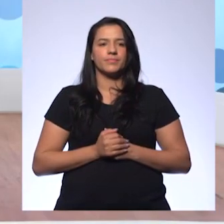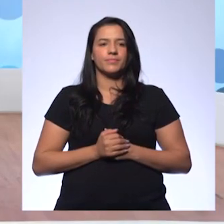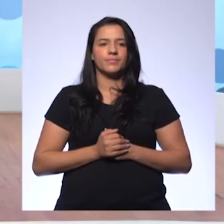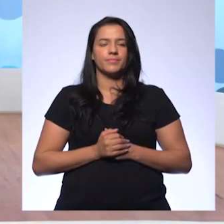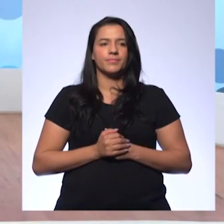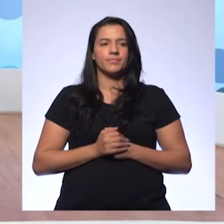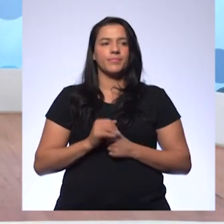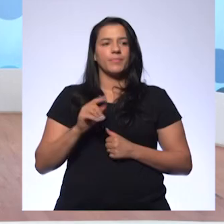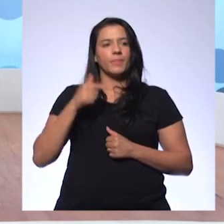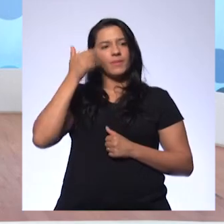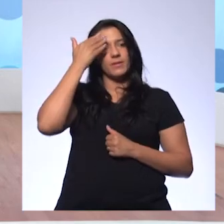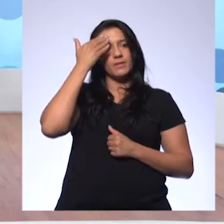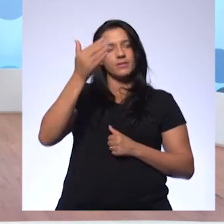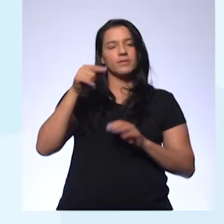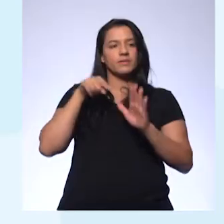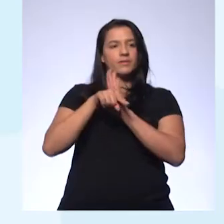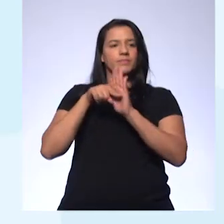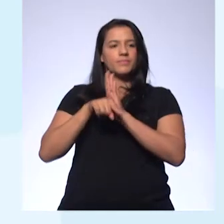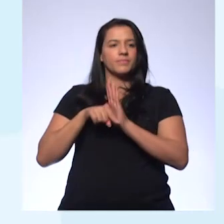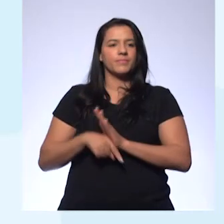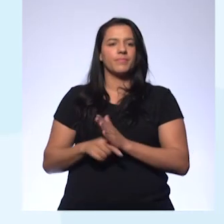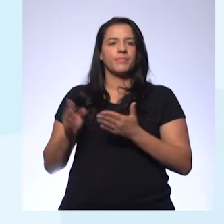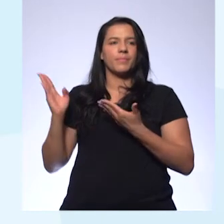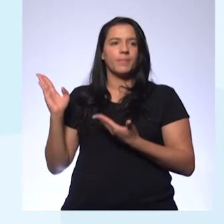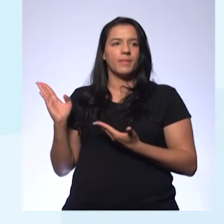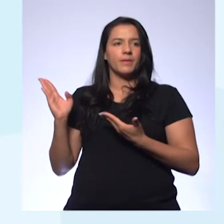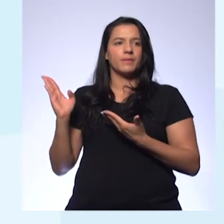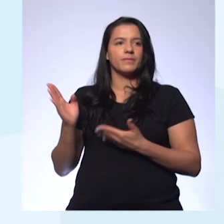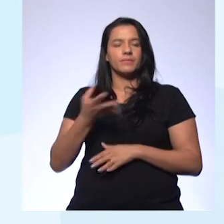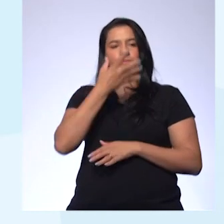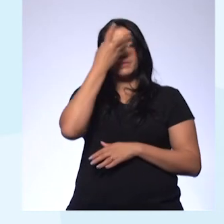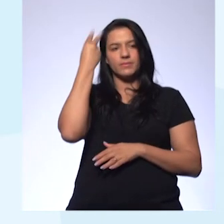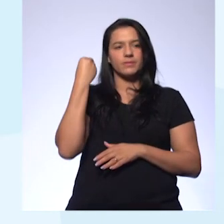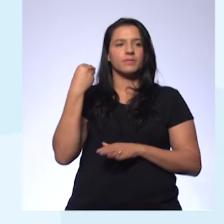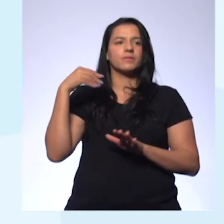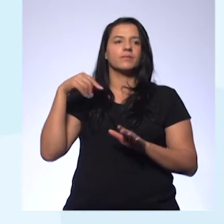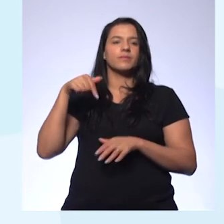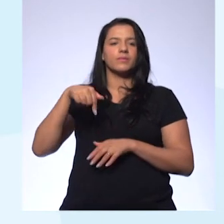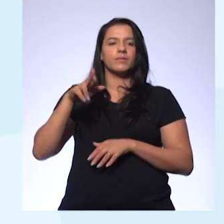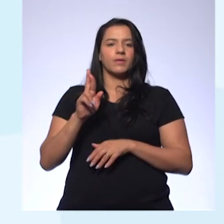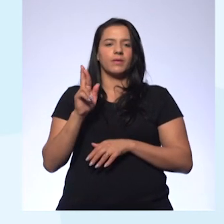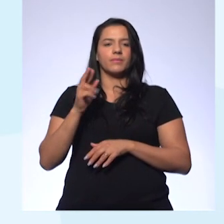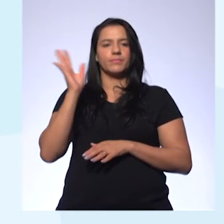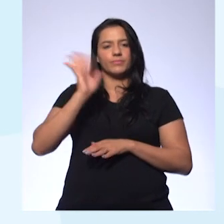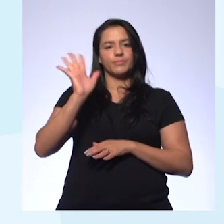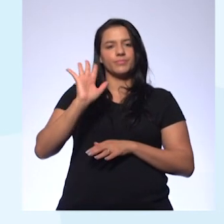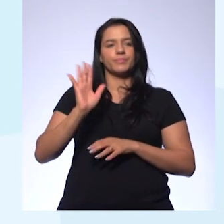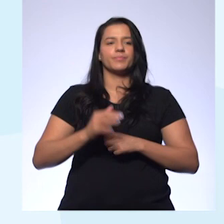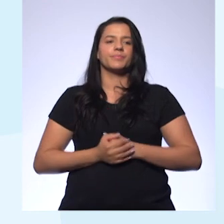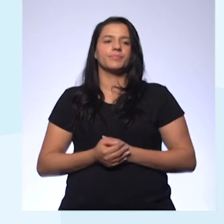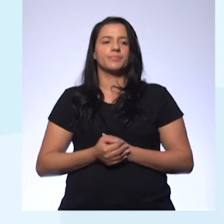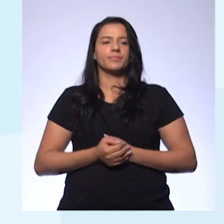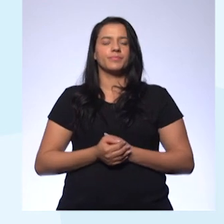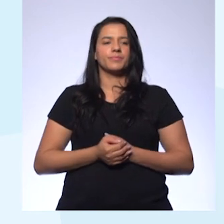aulas. Obrigada. E não esqueça de avaliar a nossa aula também, tá ok, pessoal? Tá aí o QR Code para vocês e até a próxima. Tchau, tchau.